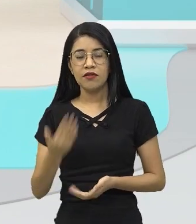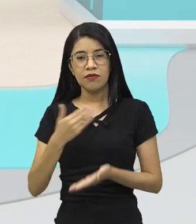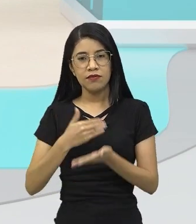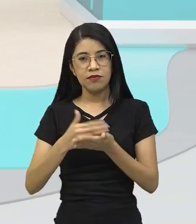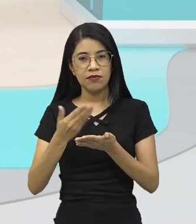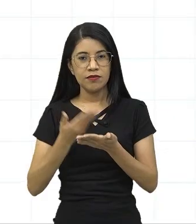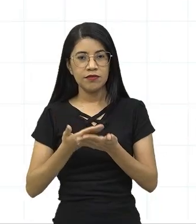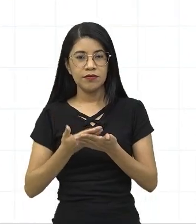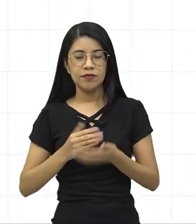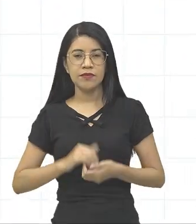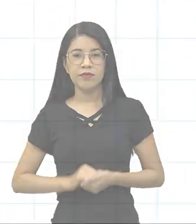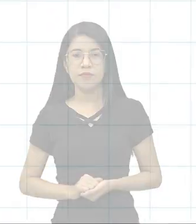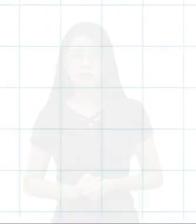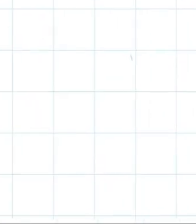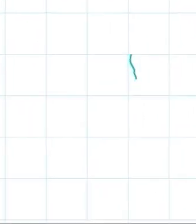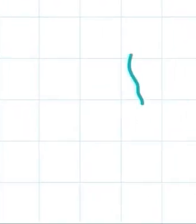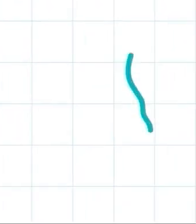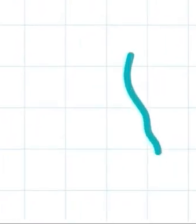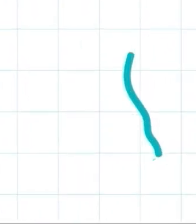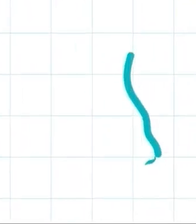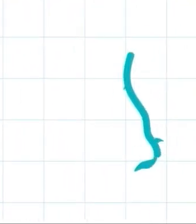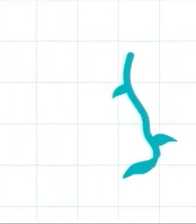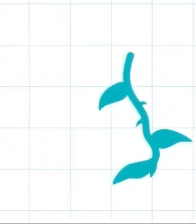para a nossa aula?